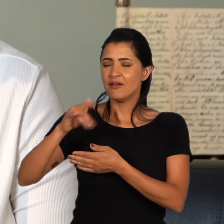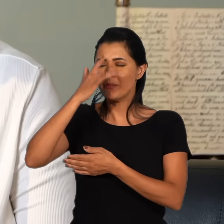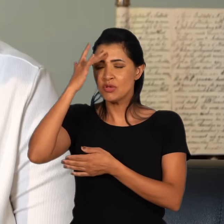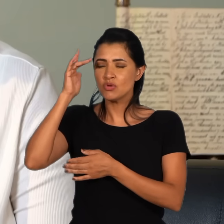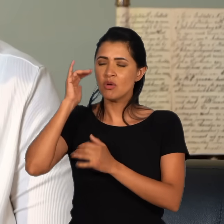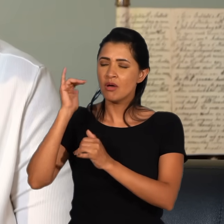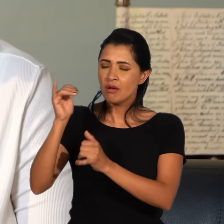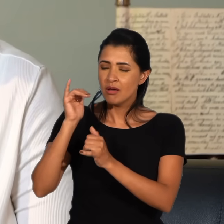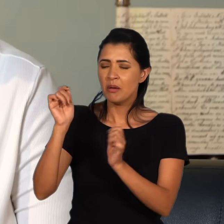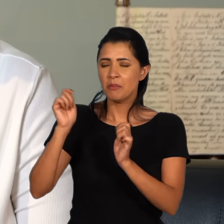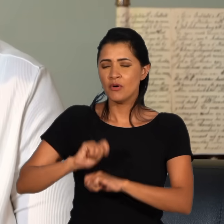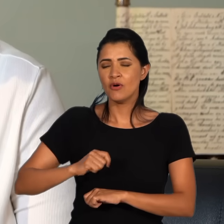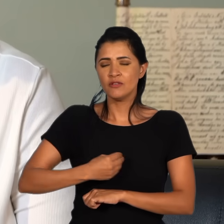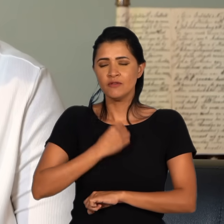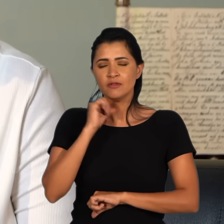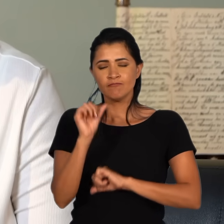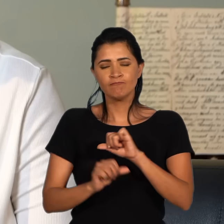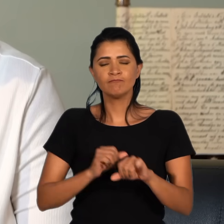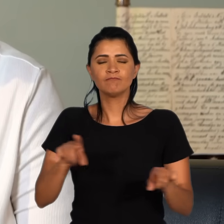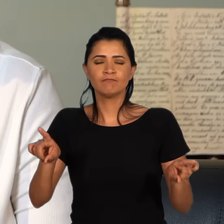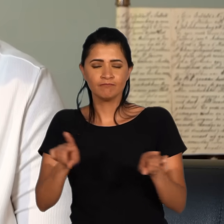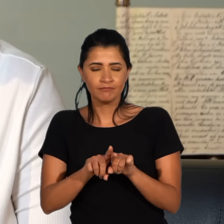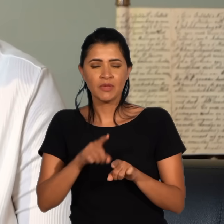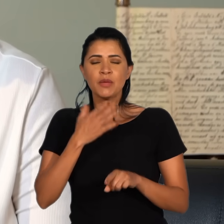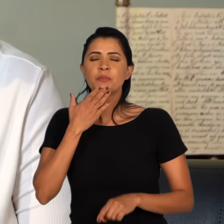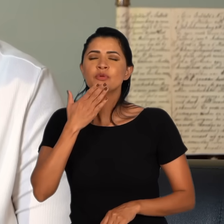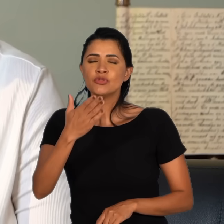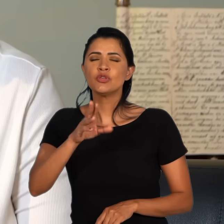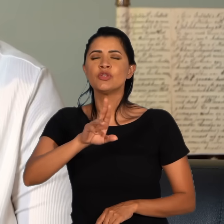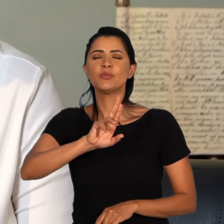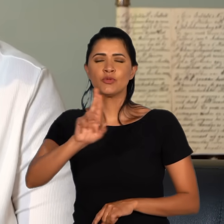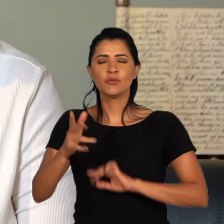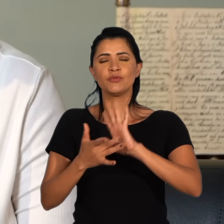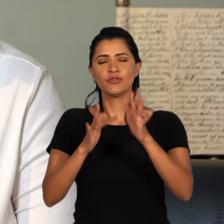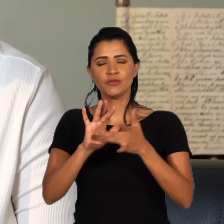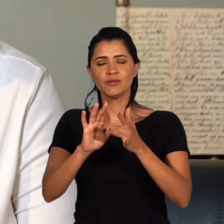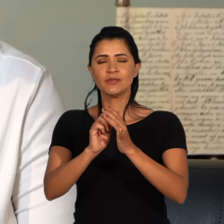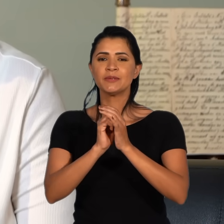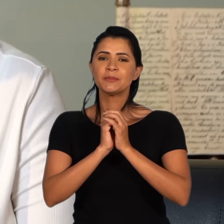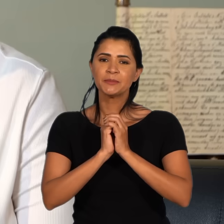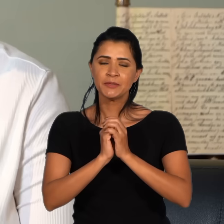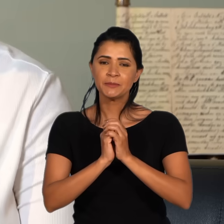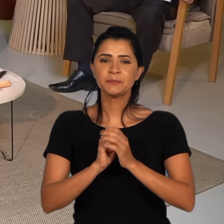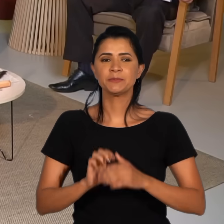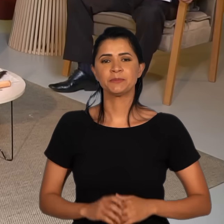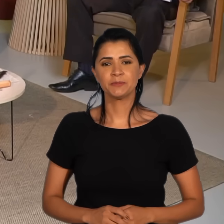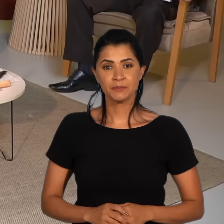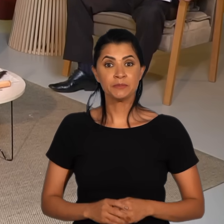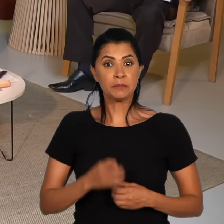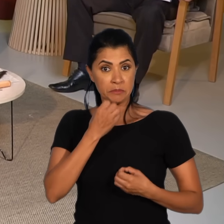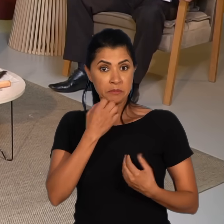a vários corações e que vidas também sejam transformadas é o que nós Te pedimos no Santo no nome de Jesus amém